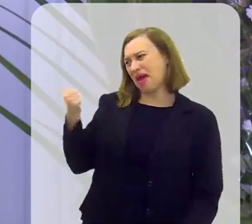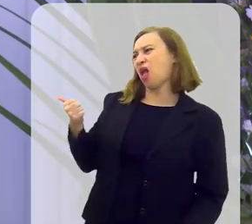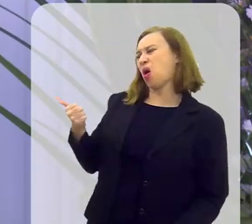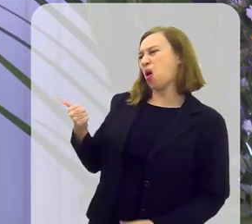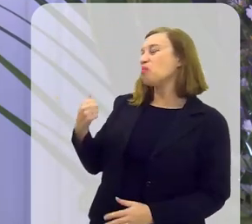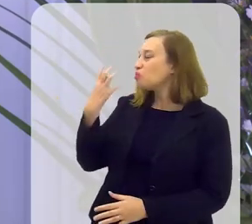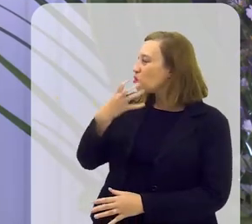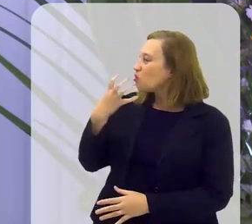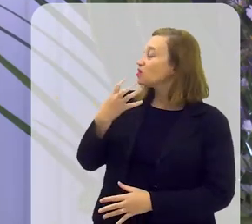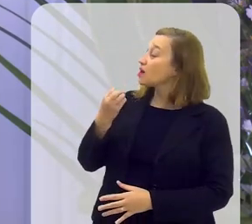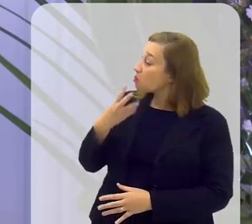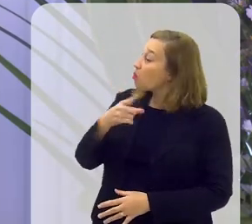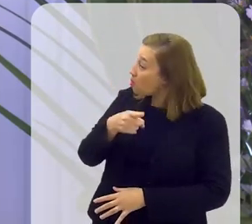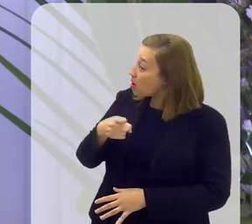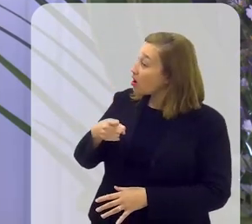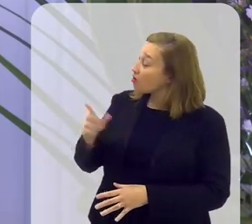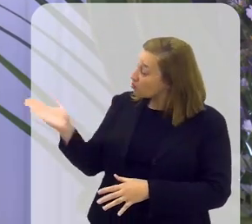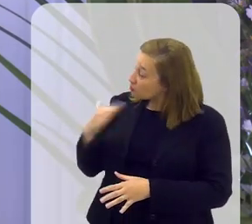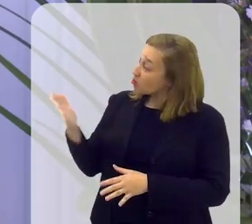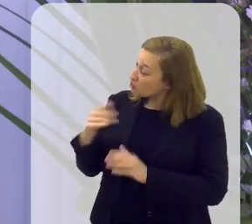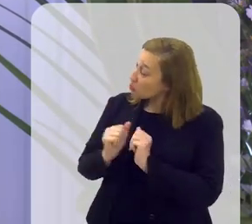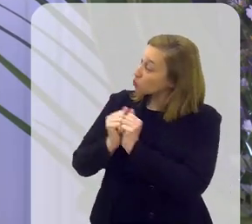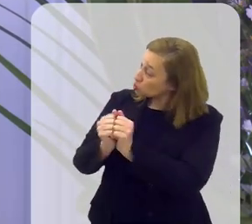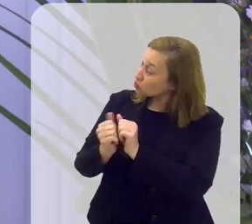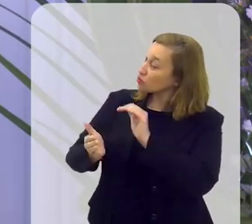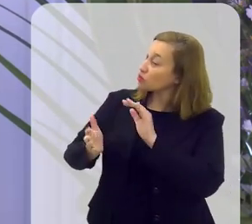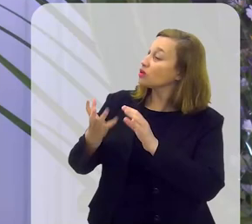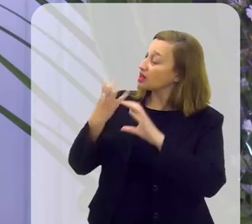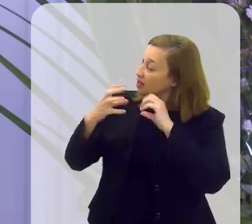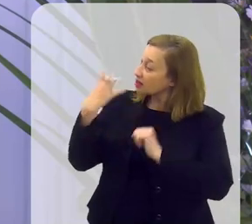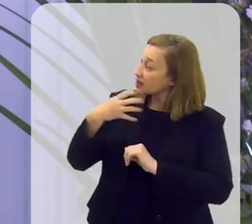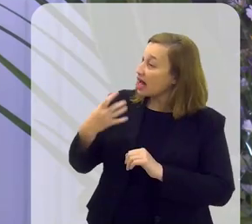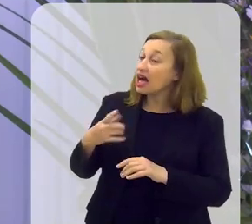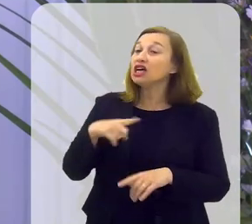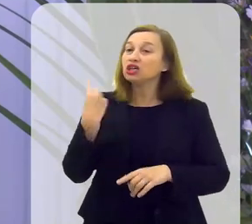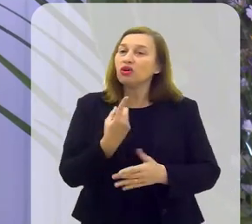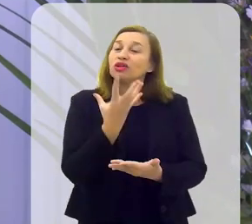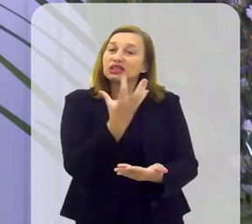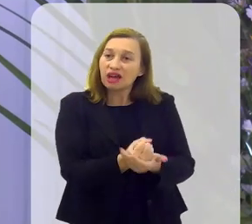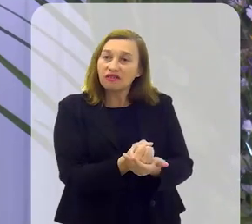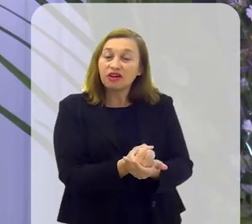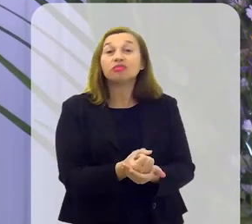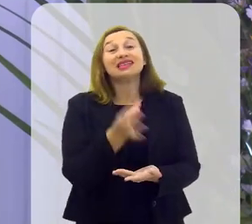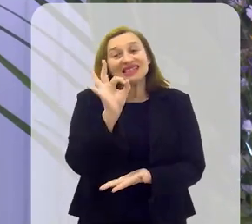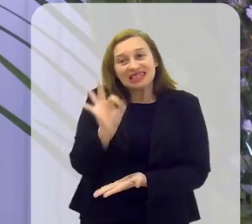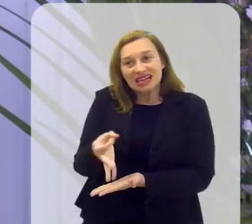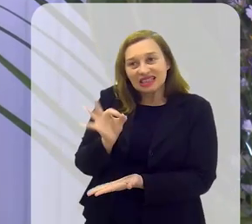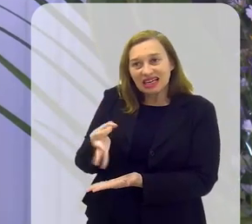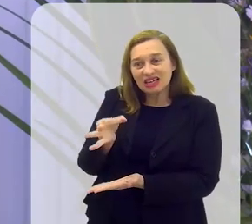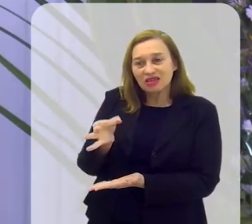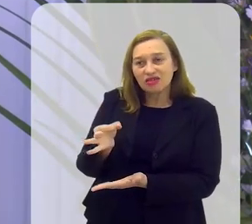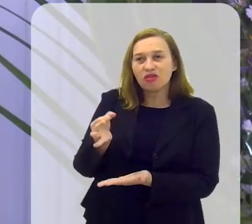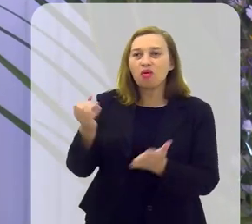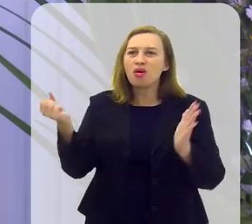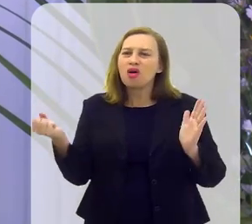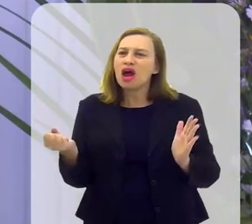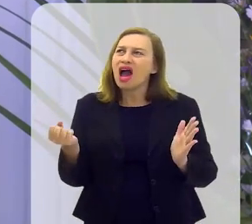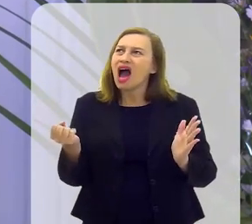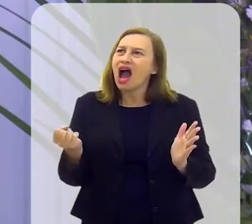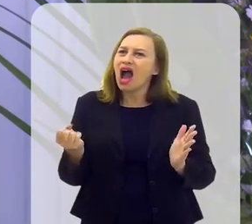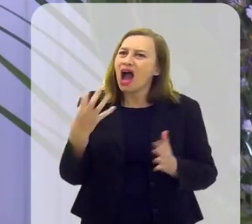quer colocar pra gente cantar e nós gravamos ela e com certeza ela foi a música que